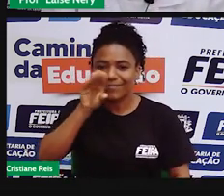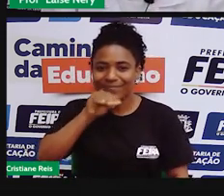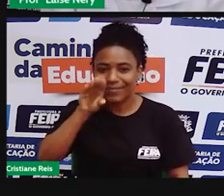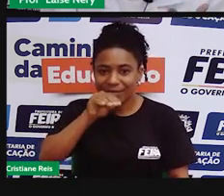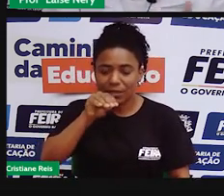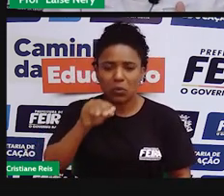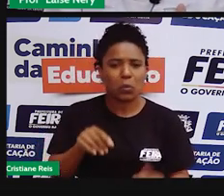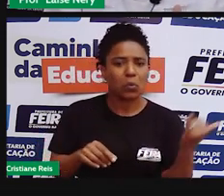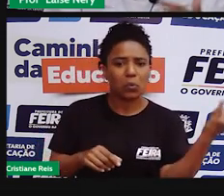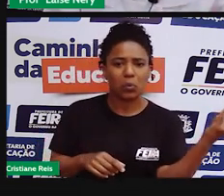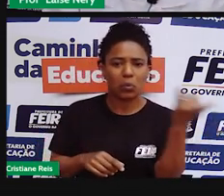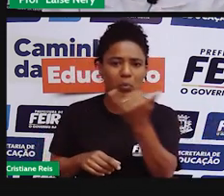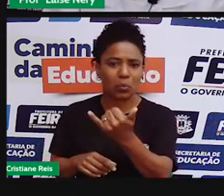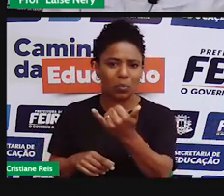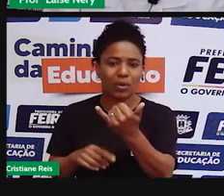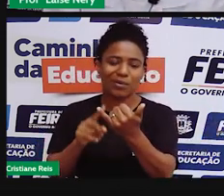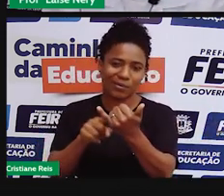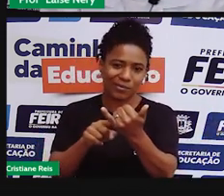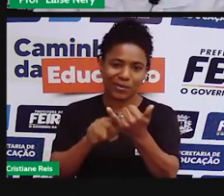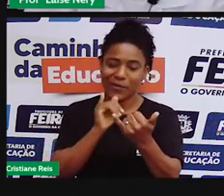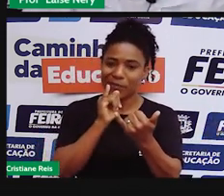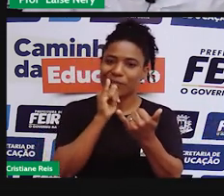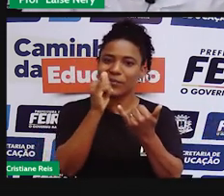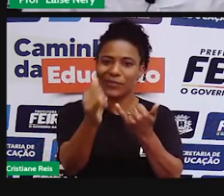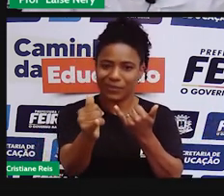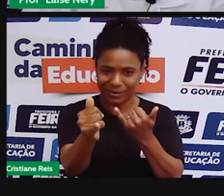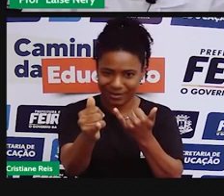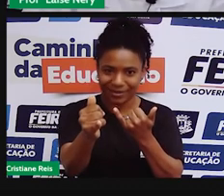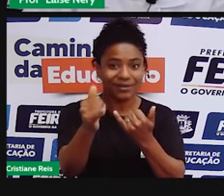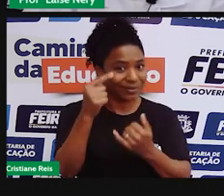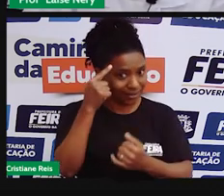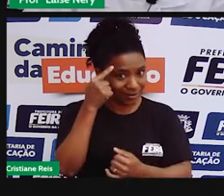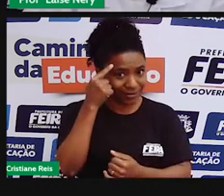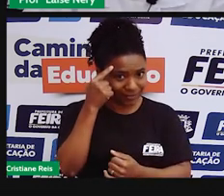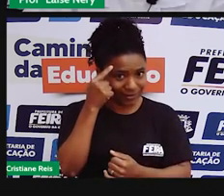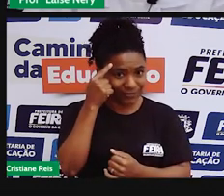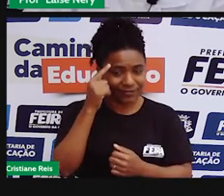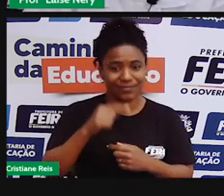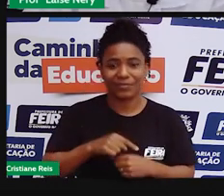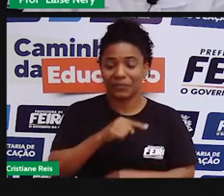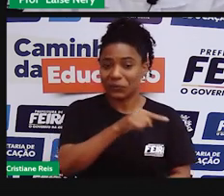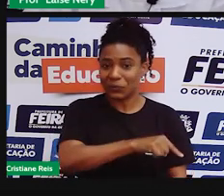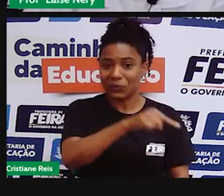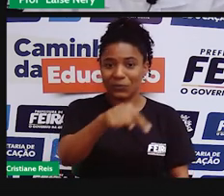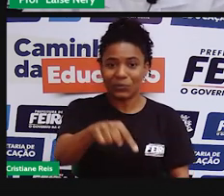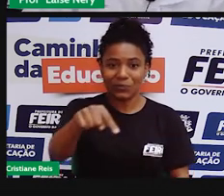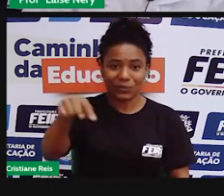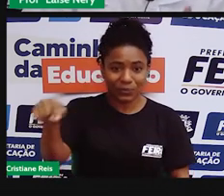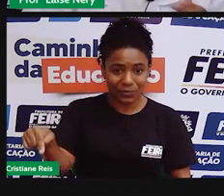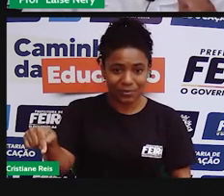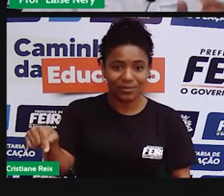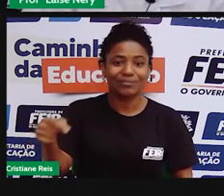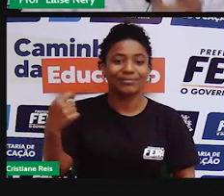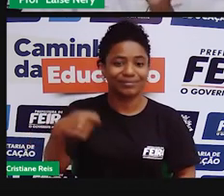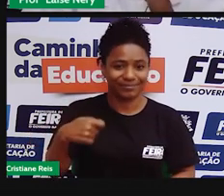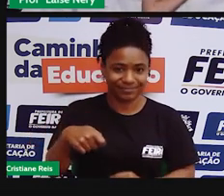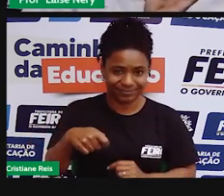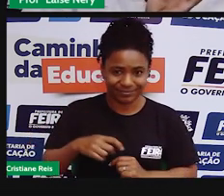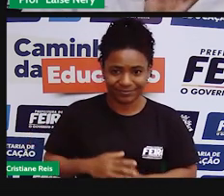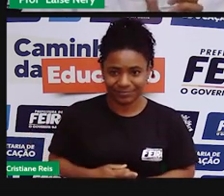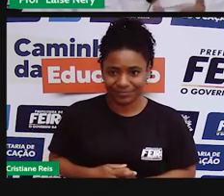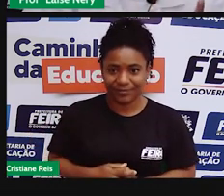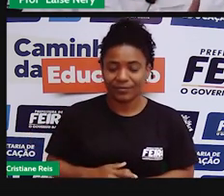de quem fala uma pessoa a quem se fala nós usamos esses pronomes aqui e a